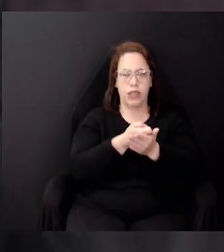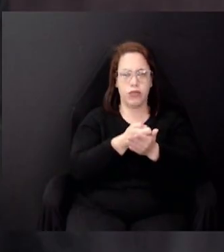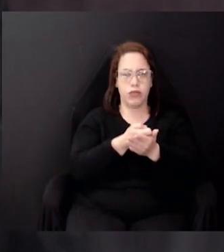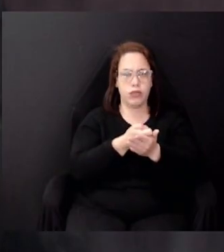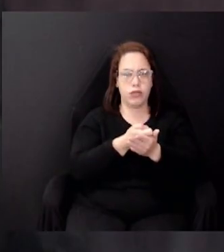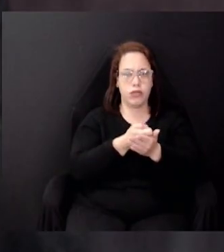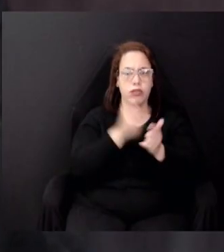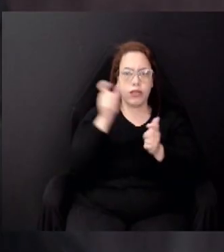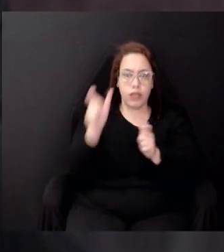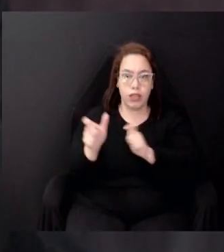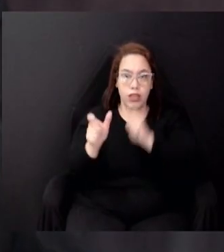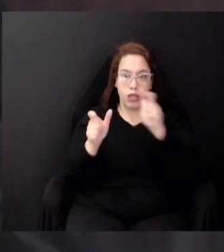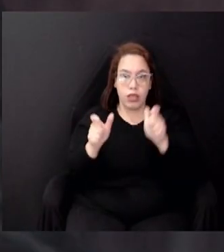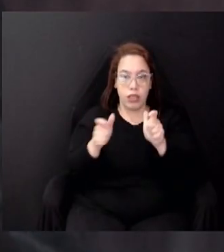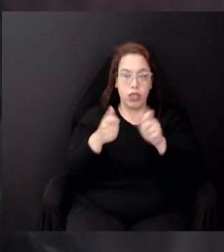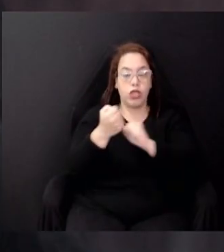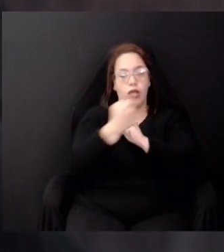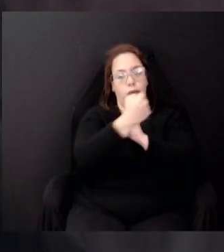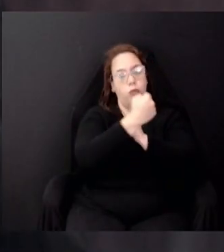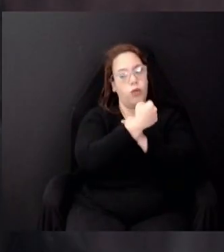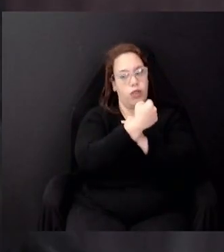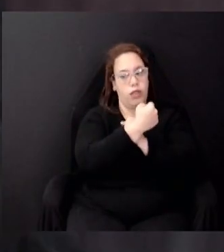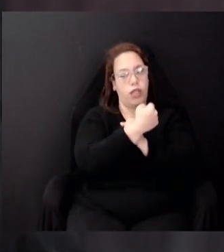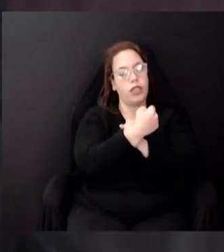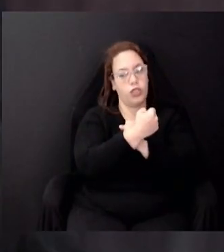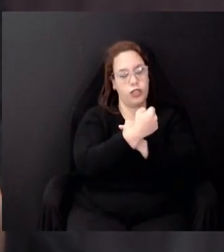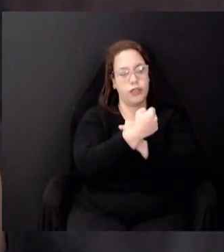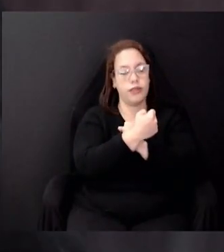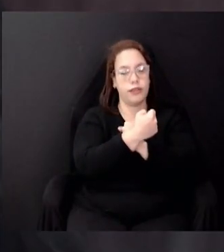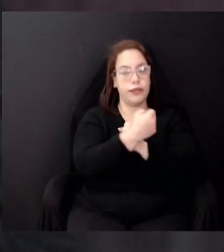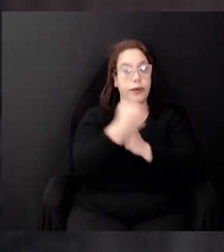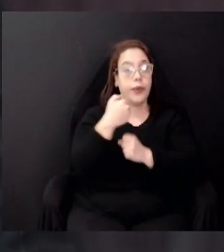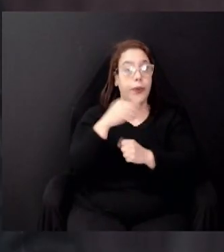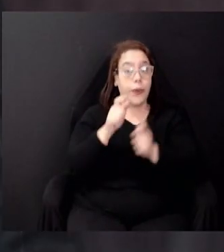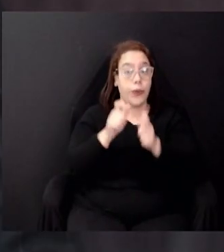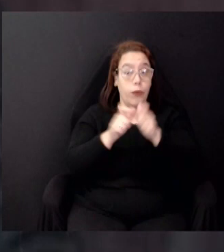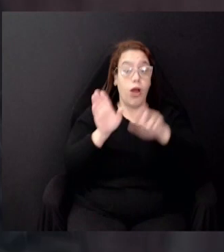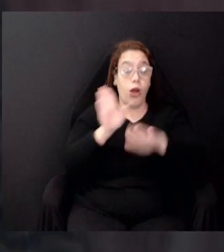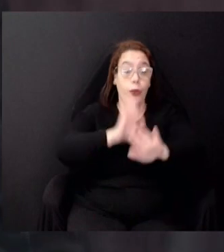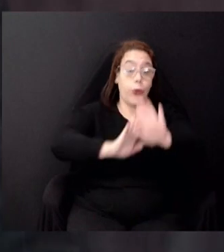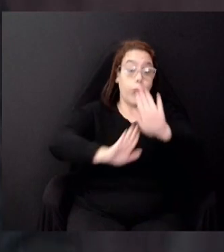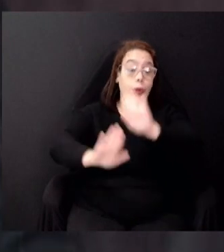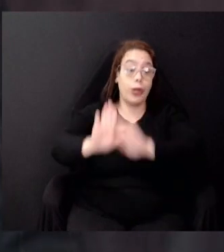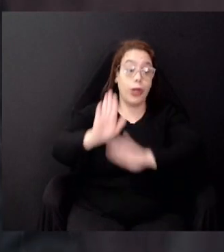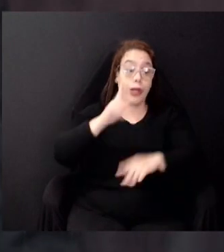se proteja, né? Tenha maior cuidado, porque a